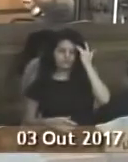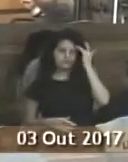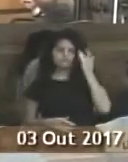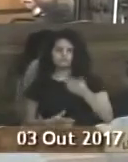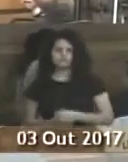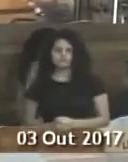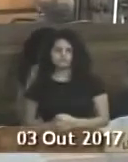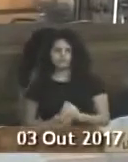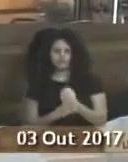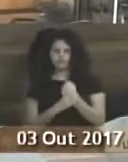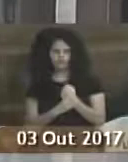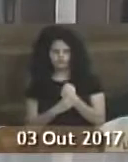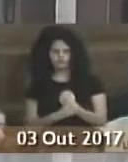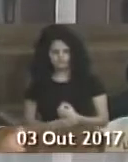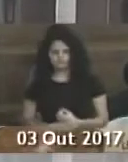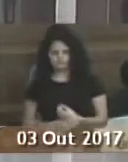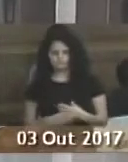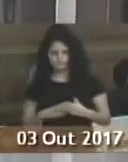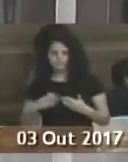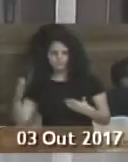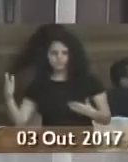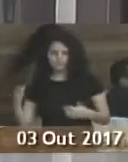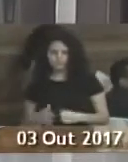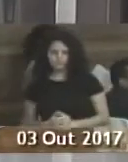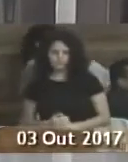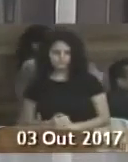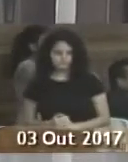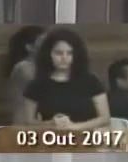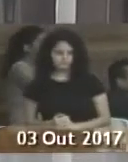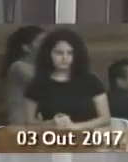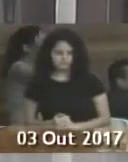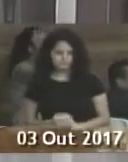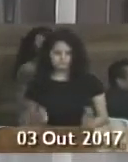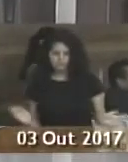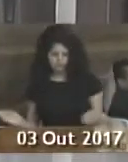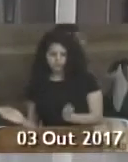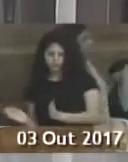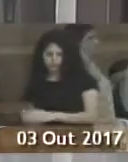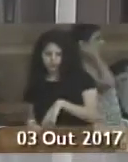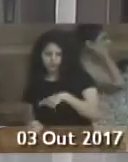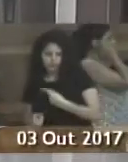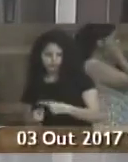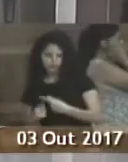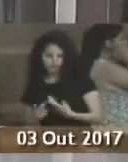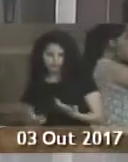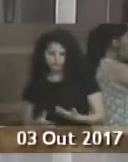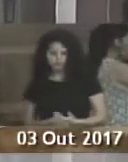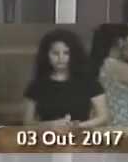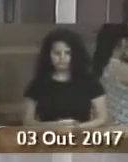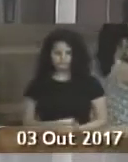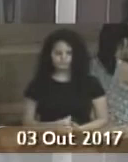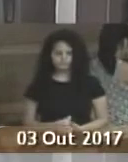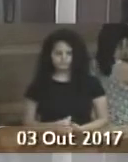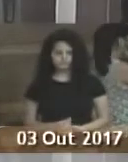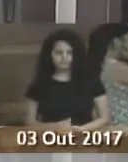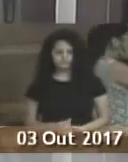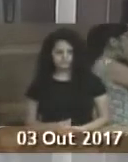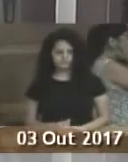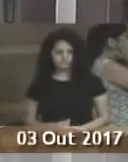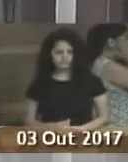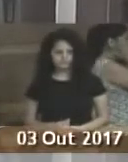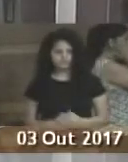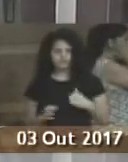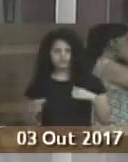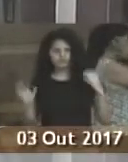força a mais para que a gente possa chegar junto ao mesmo denominador. Como eu estava falando, inclusive saldo